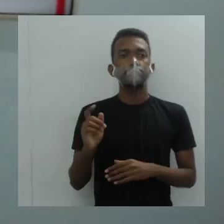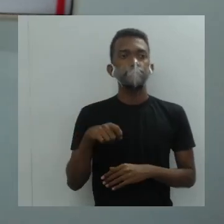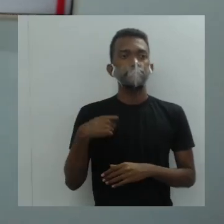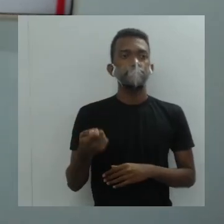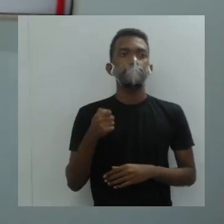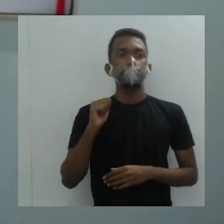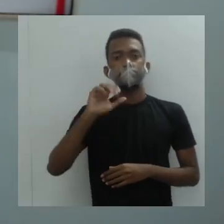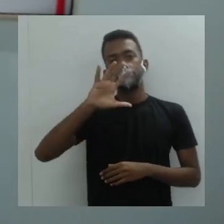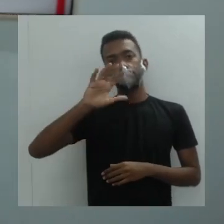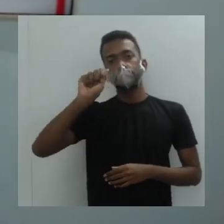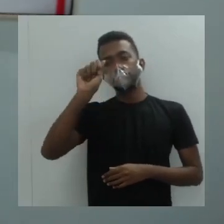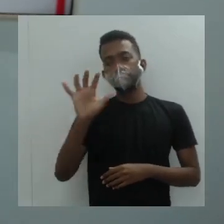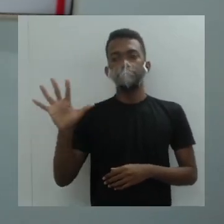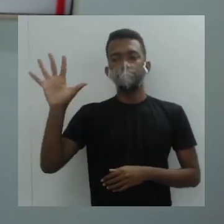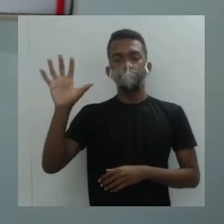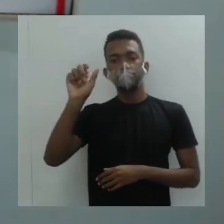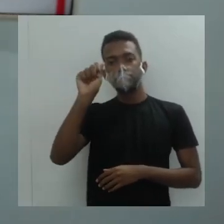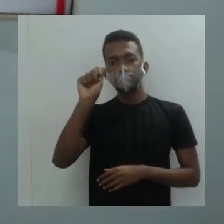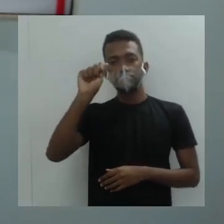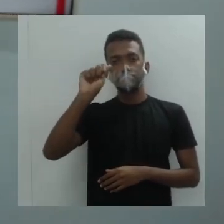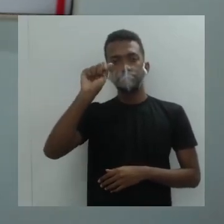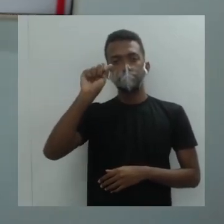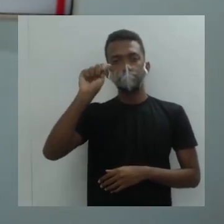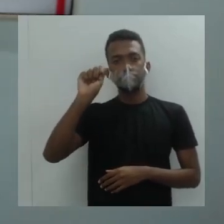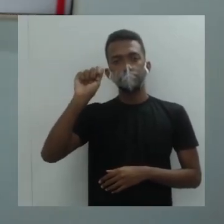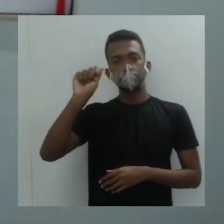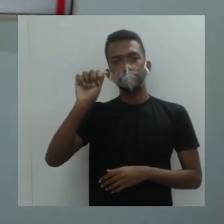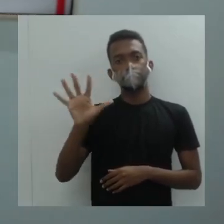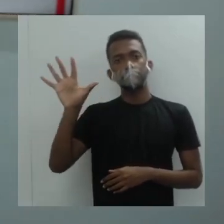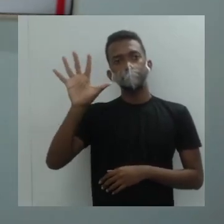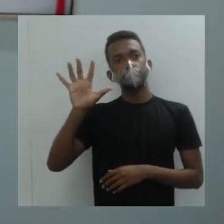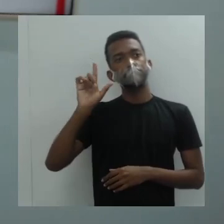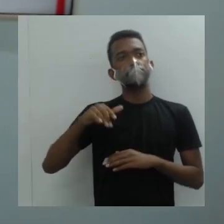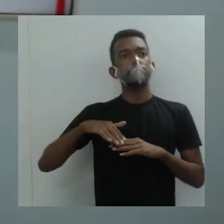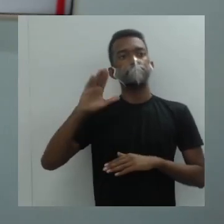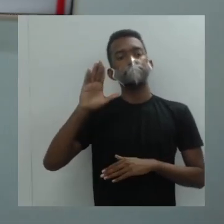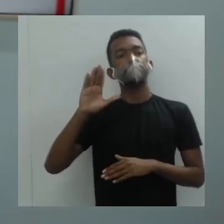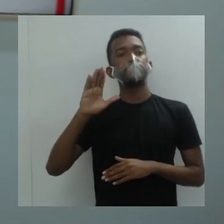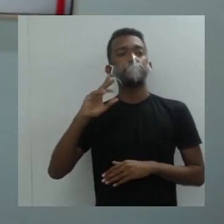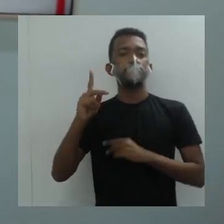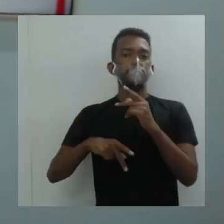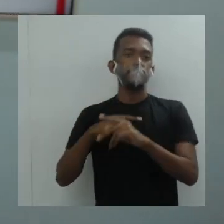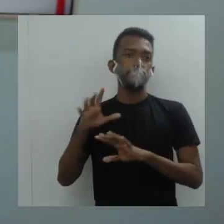Ásia. É a Ásia o mais populoso, com